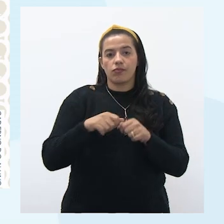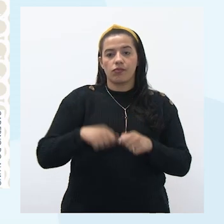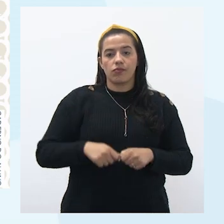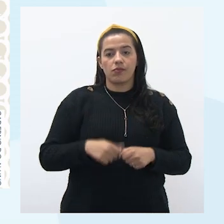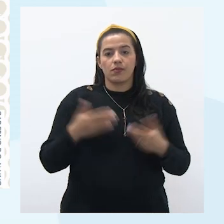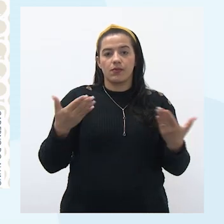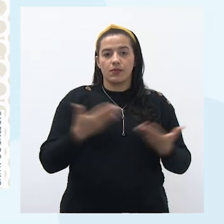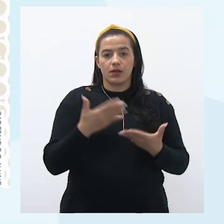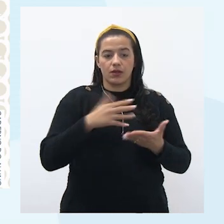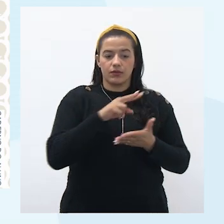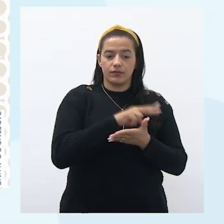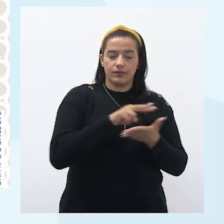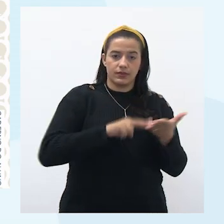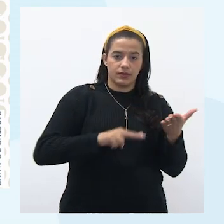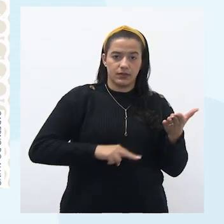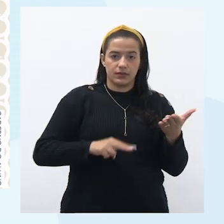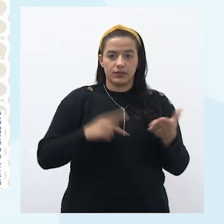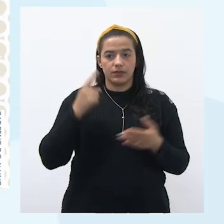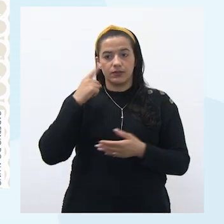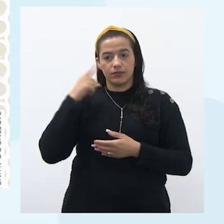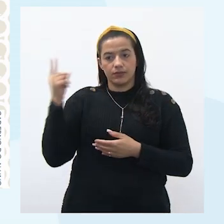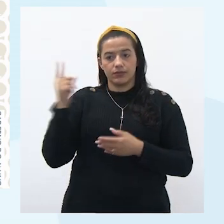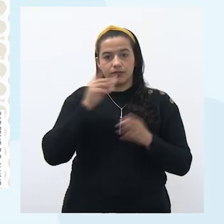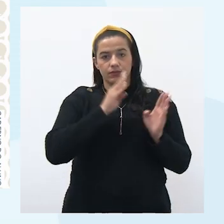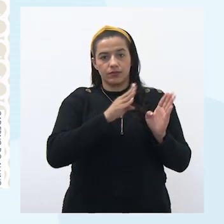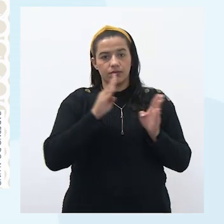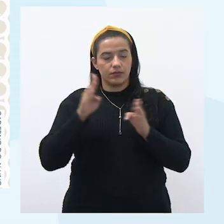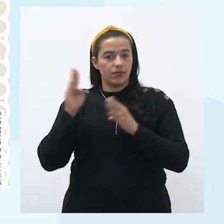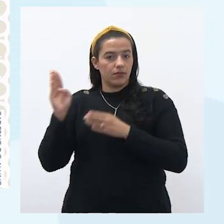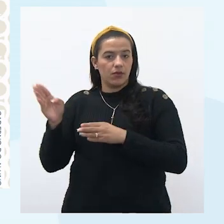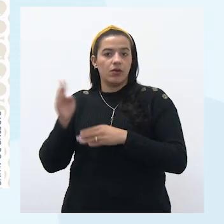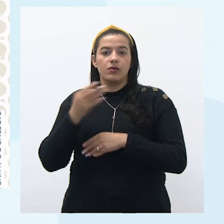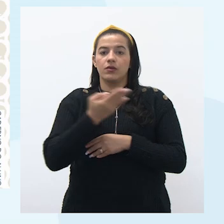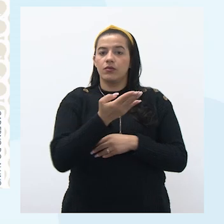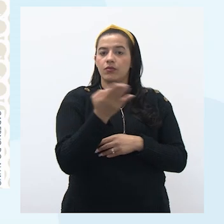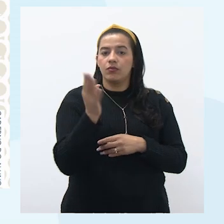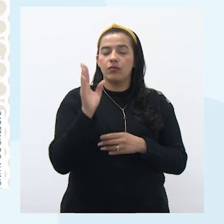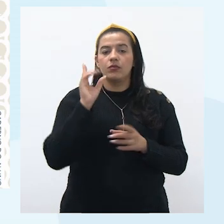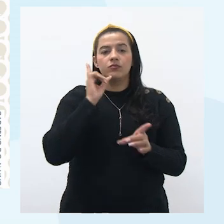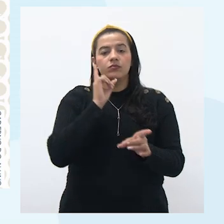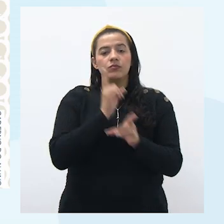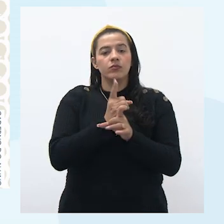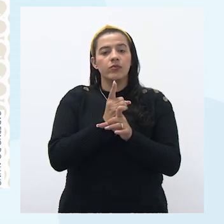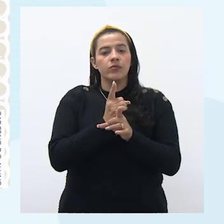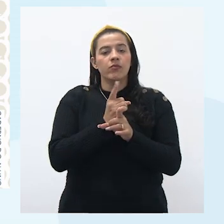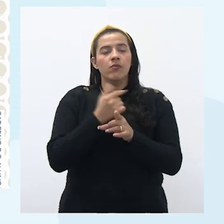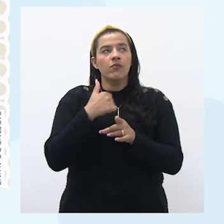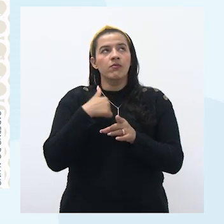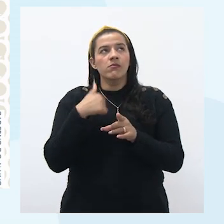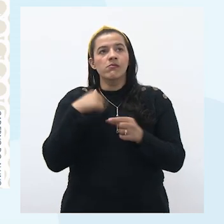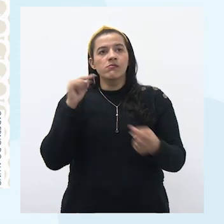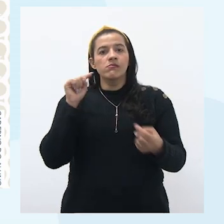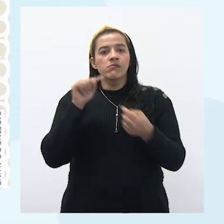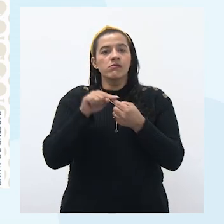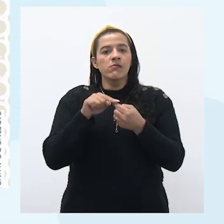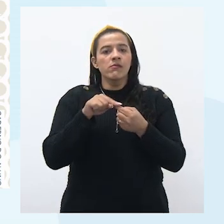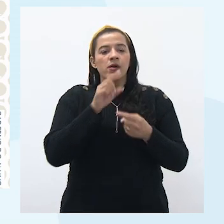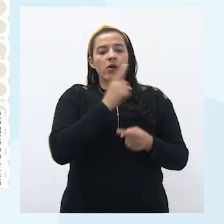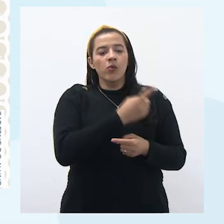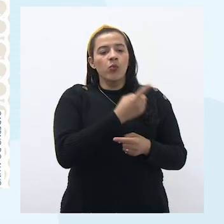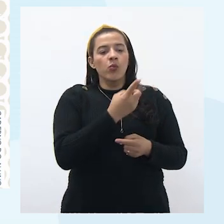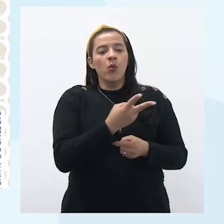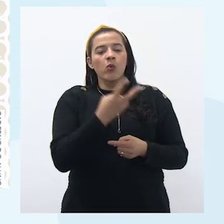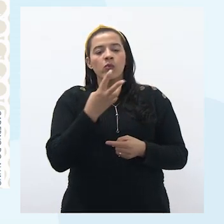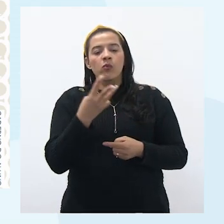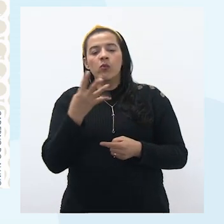a leitura para vocês desses degraus e vou pedir para que vocês se localizem nesse processo de autoavaliação que a gente